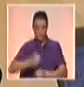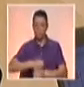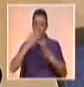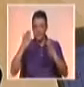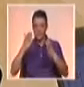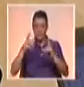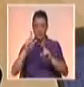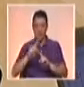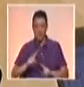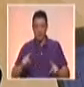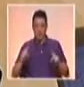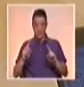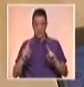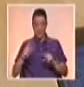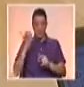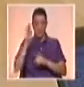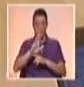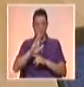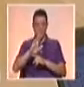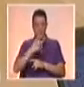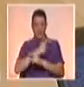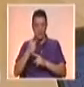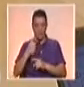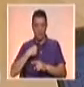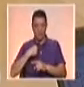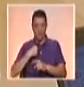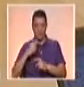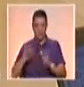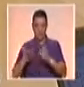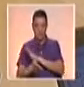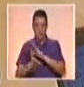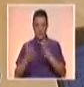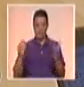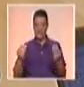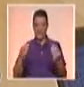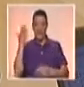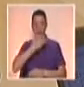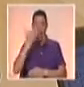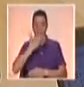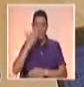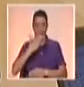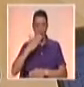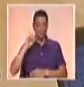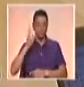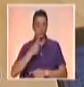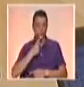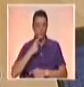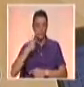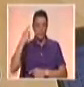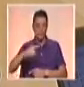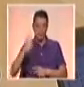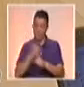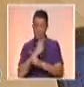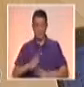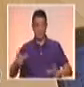vezes, por exemplo, a entrada do intérprete na sala de aula de um aluno surdo naquela altura era uma